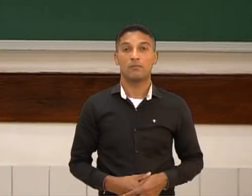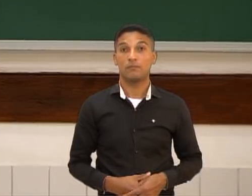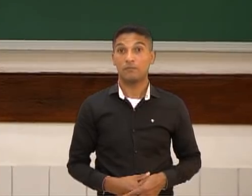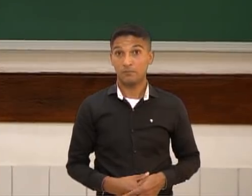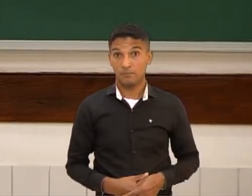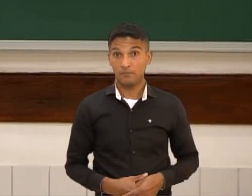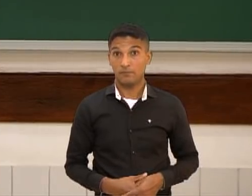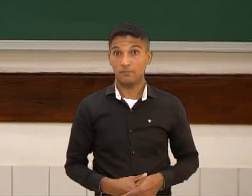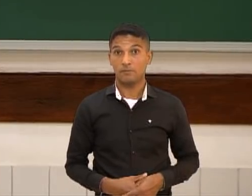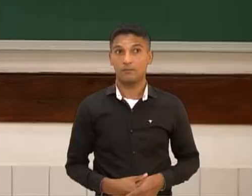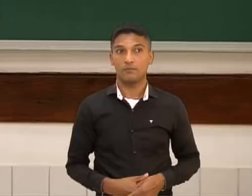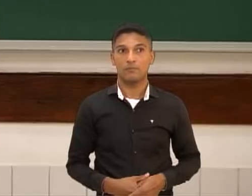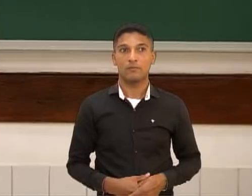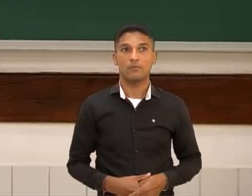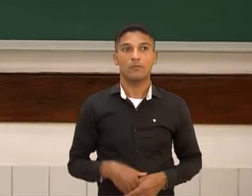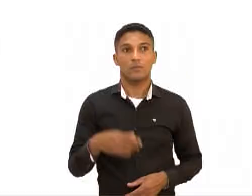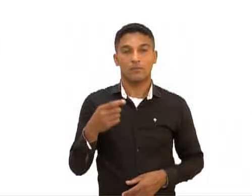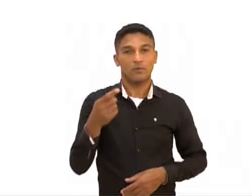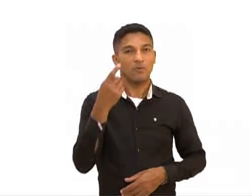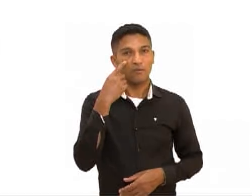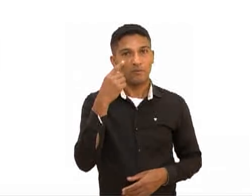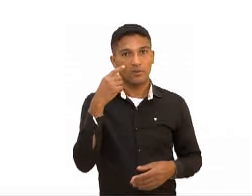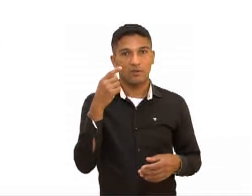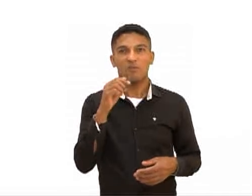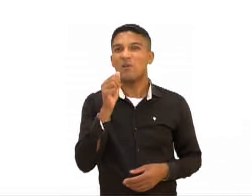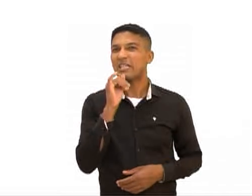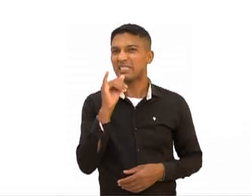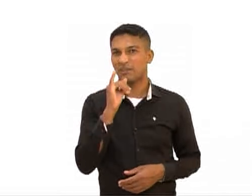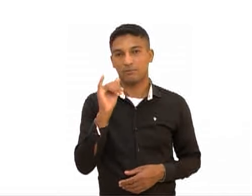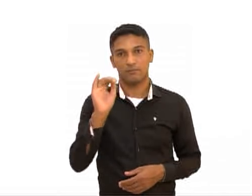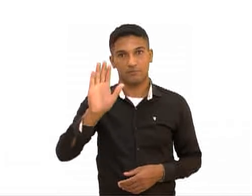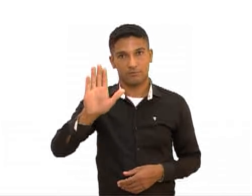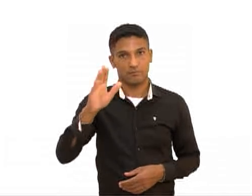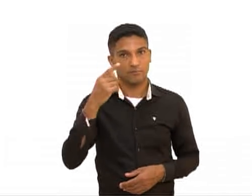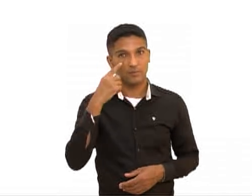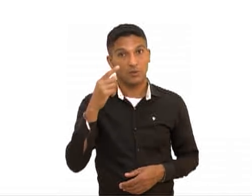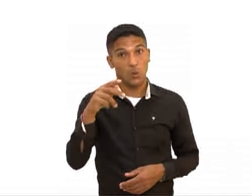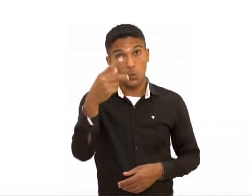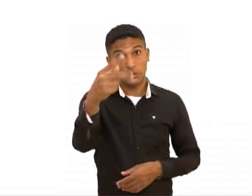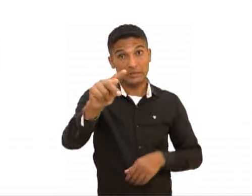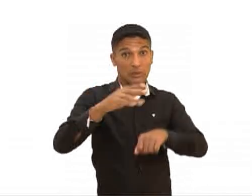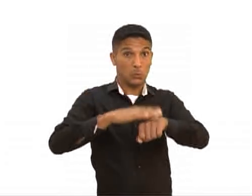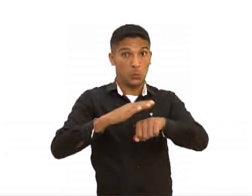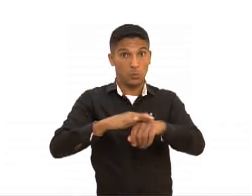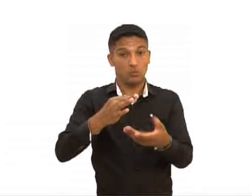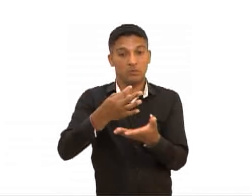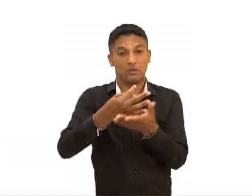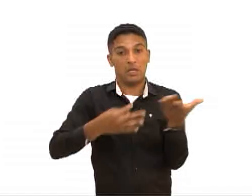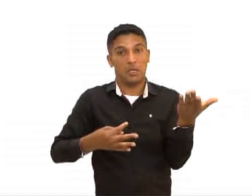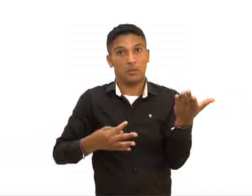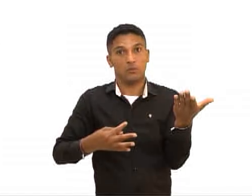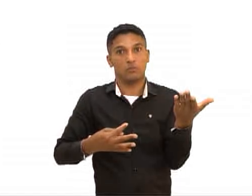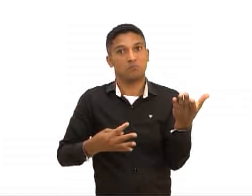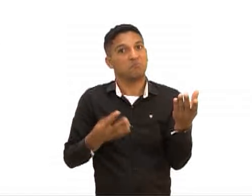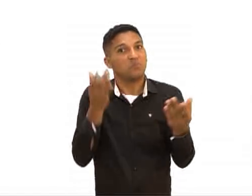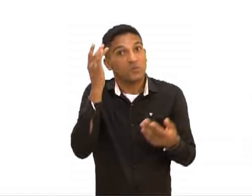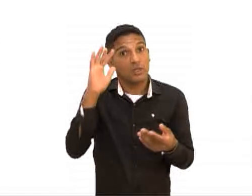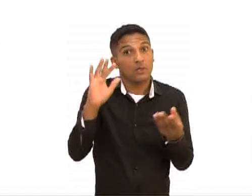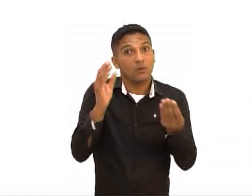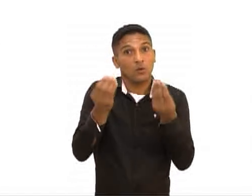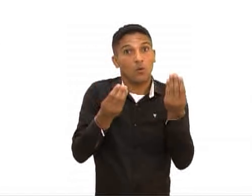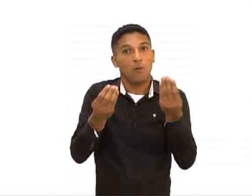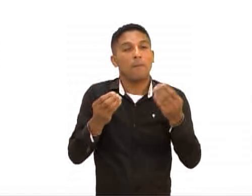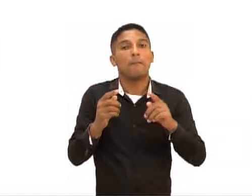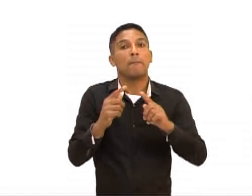Então, pessoal, aqui eu só trouxe para vocês, né, um parágrafo, eu não sei como que ficou o texto de vocês, né, mas algo que se aproximou